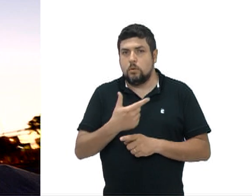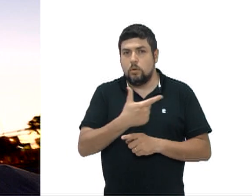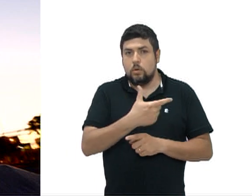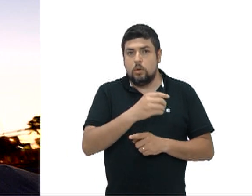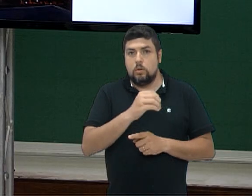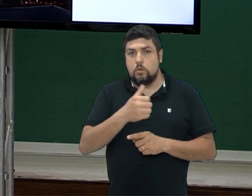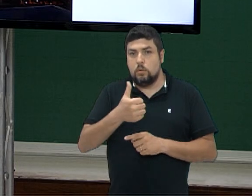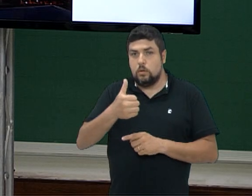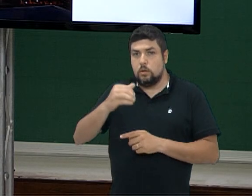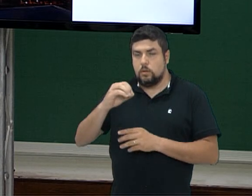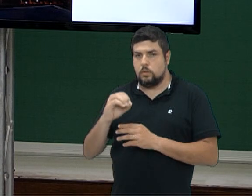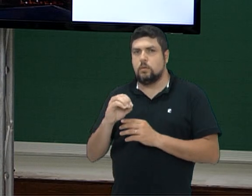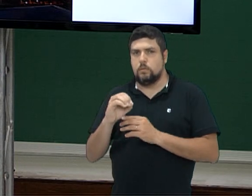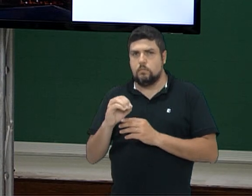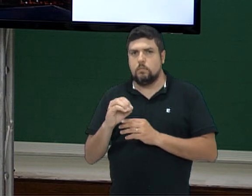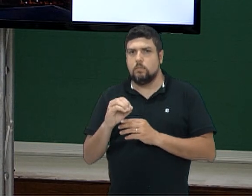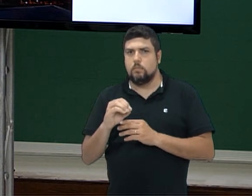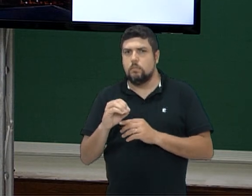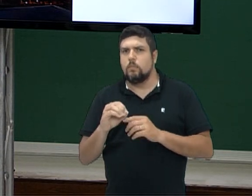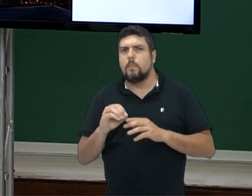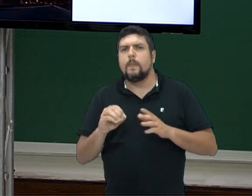tem toda aquela